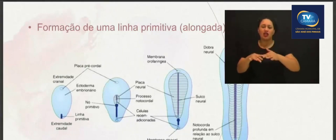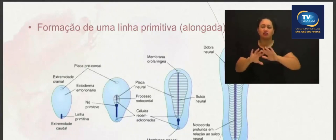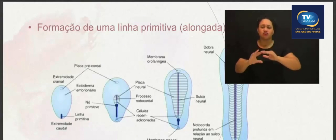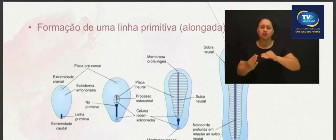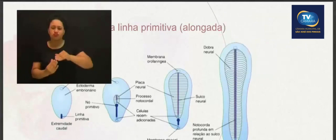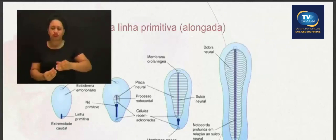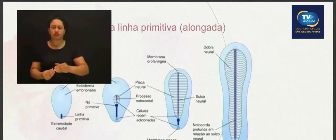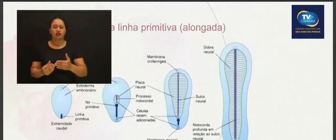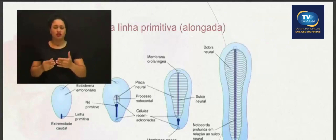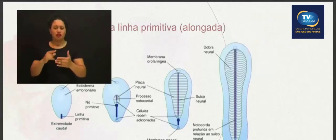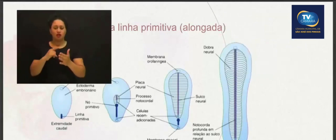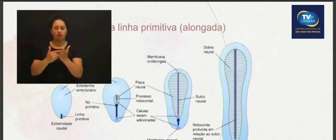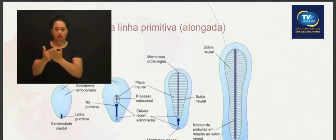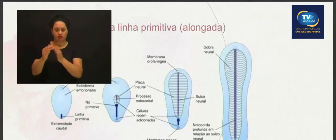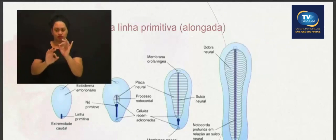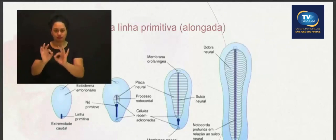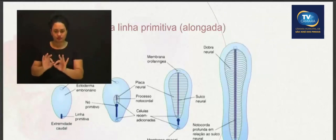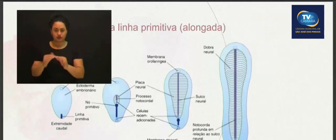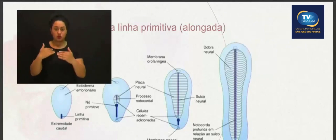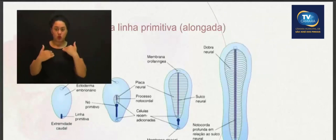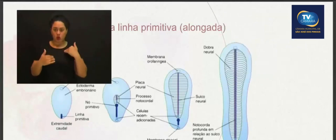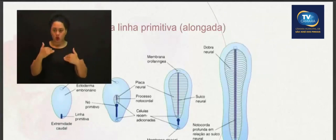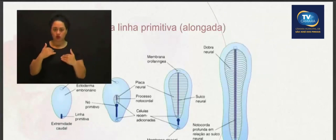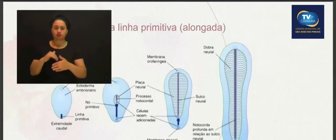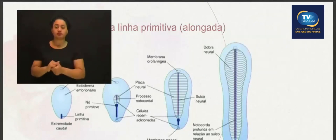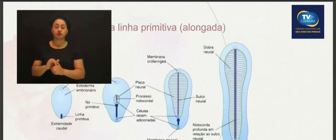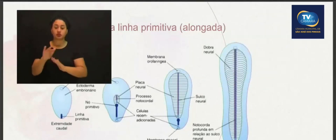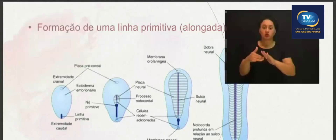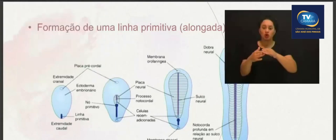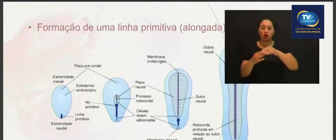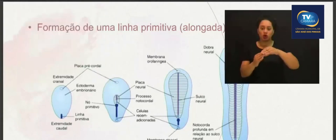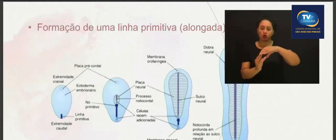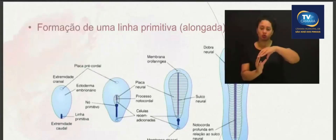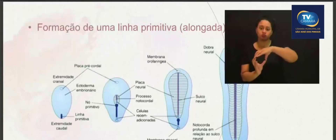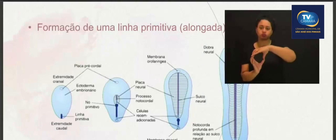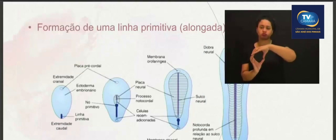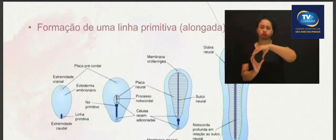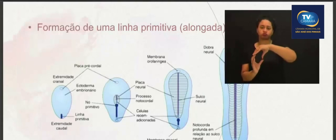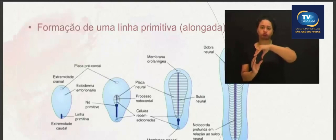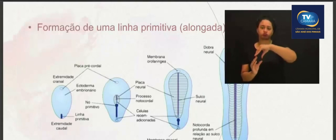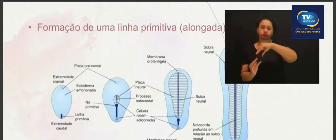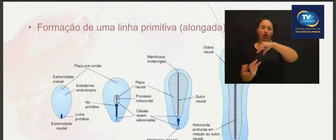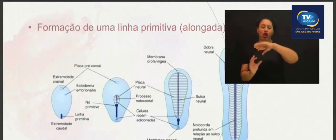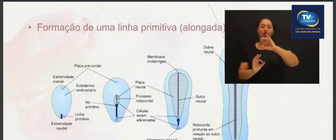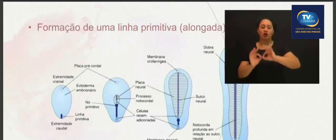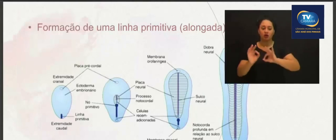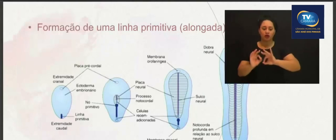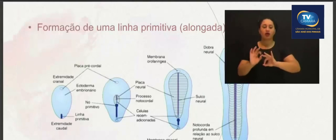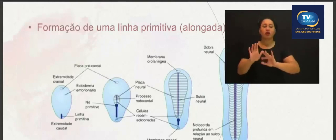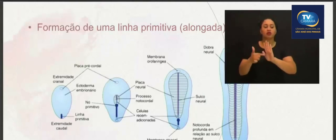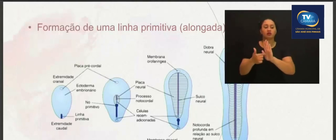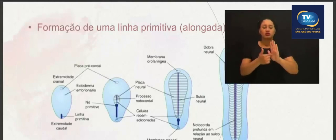Toda essa linha primitiva vai se organizando. Lá naquela parte onde nós mostramos a